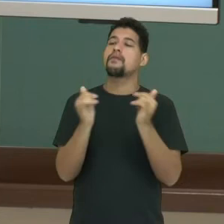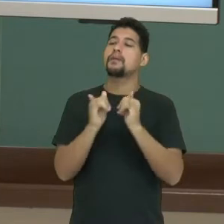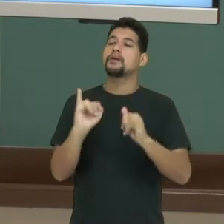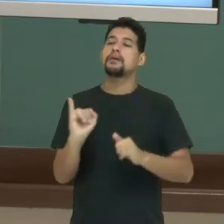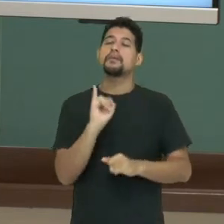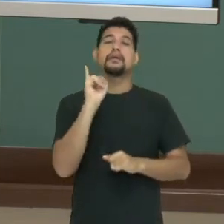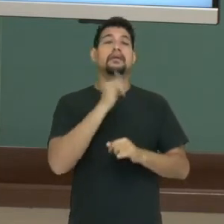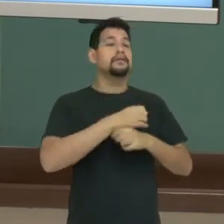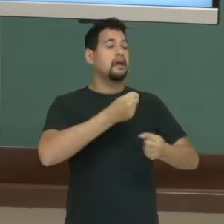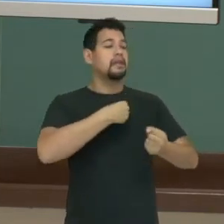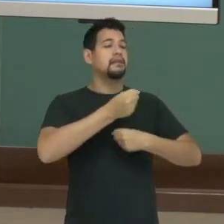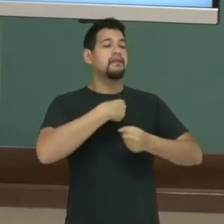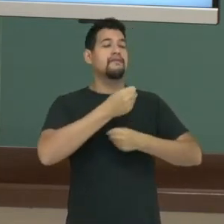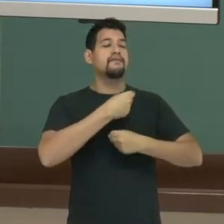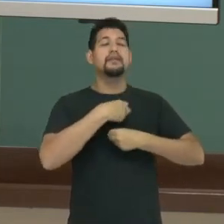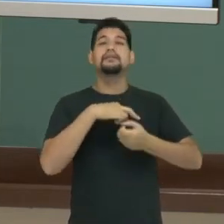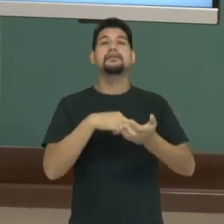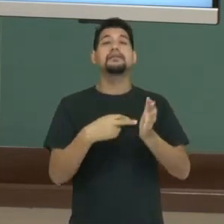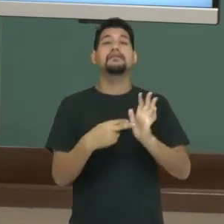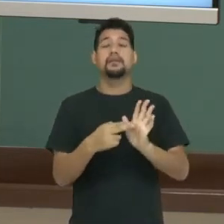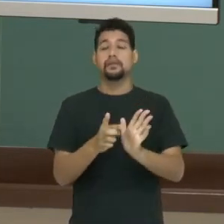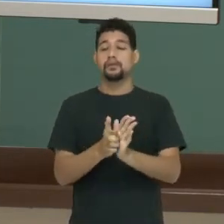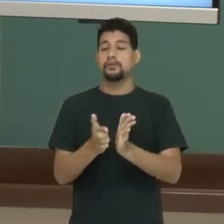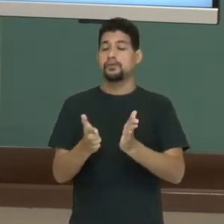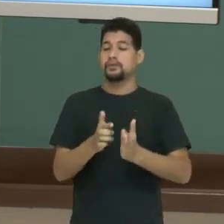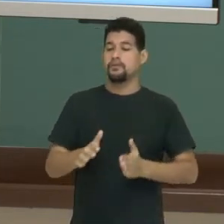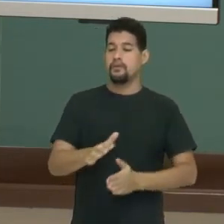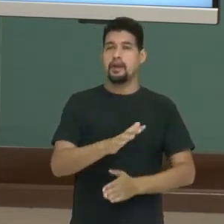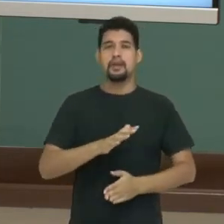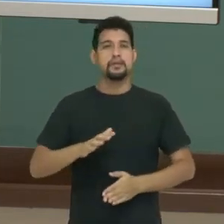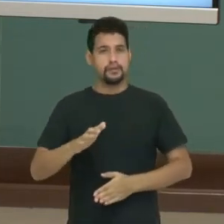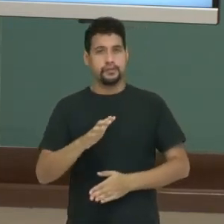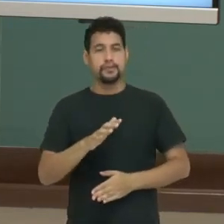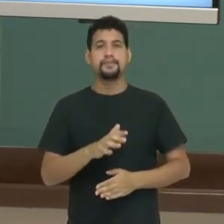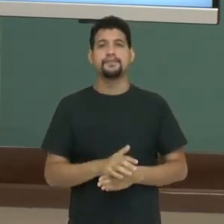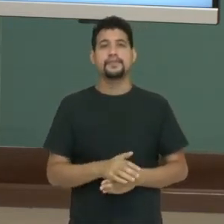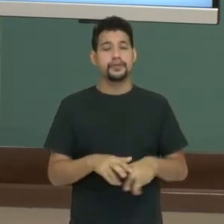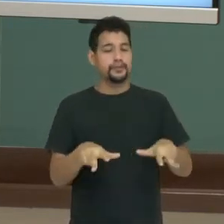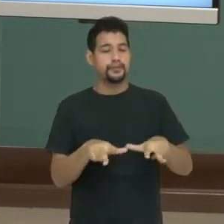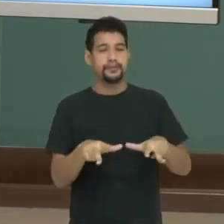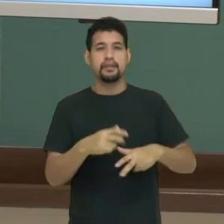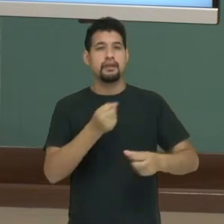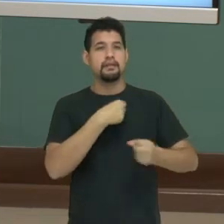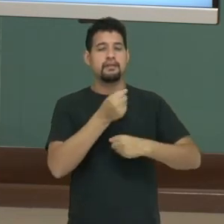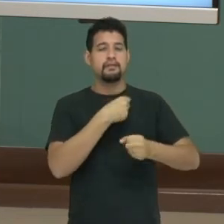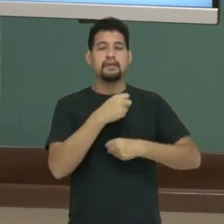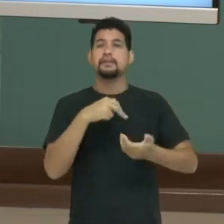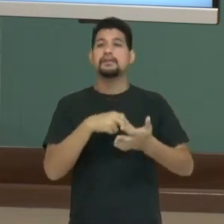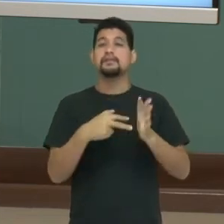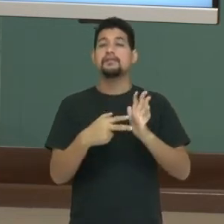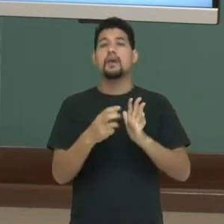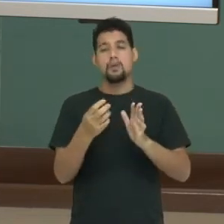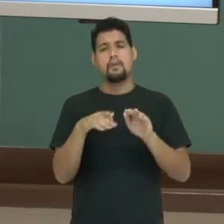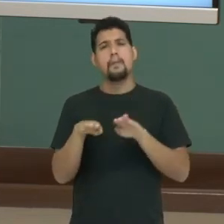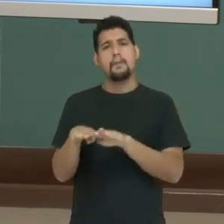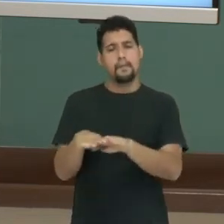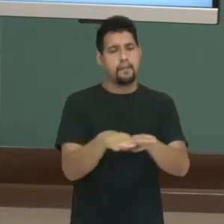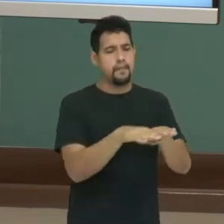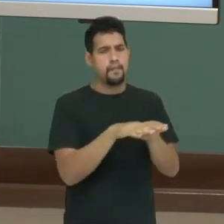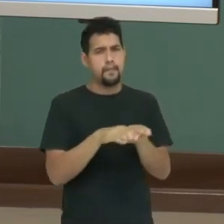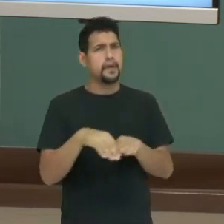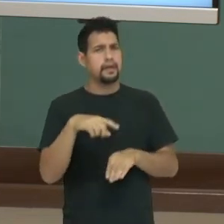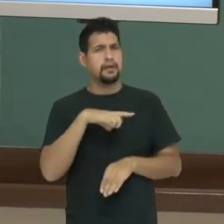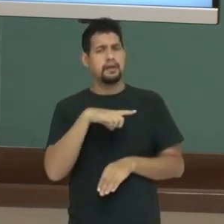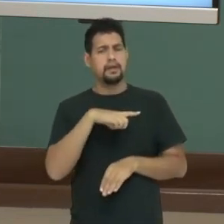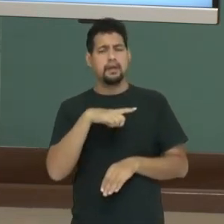a entrevista ela é do campo jornalístico, isso mesmo. O gênero entrevista segue uma padronização.